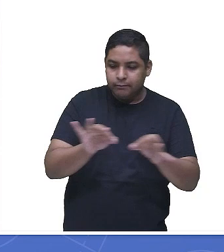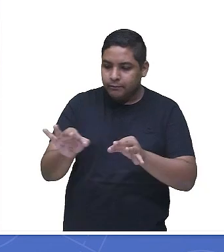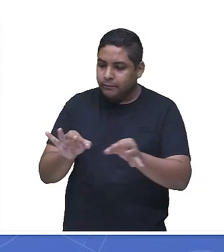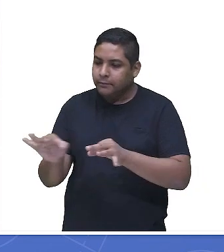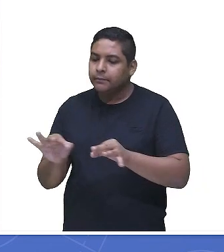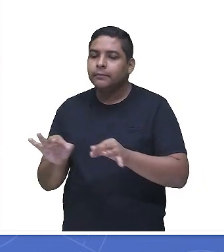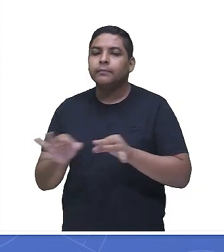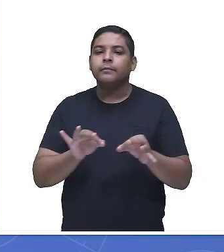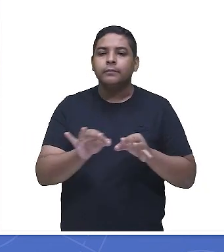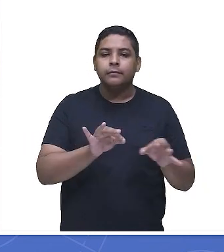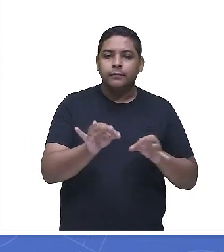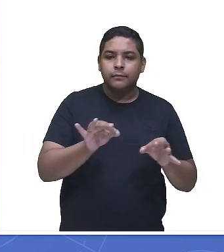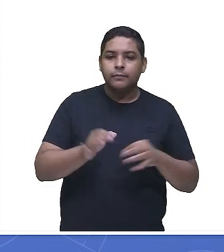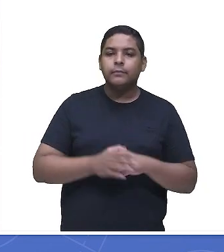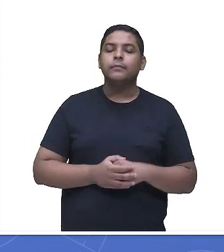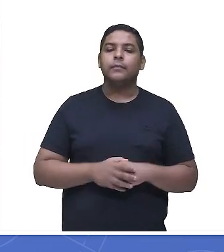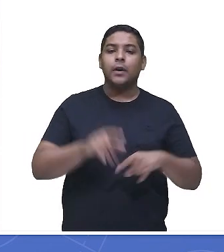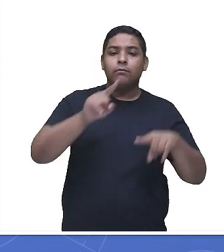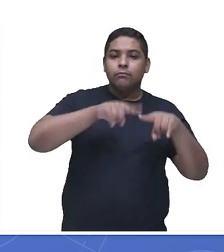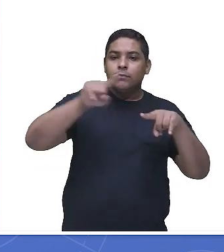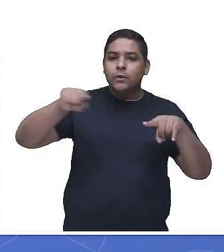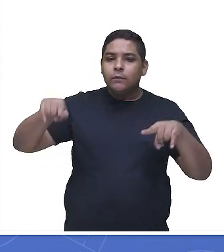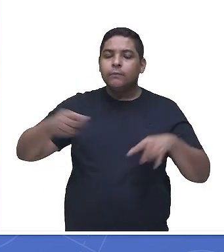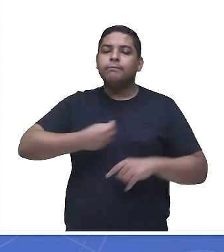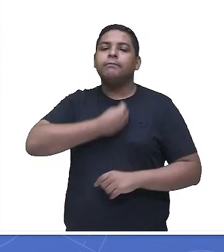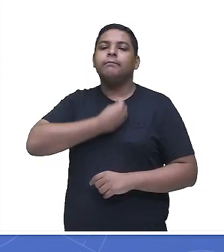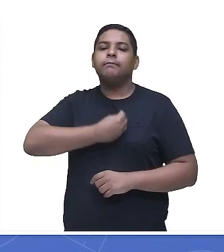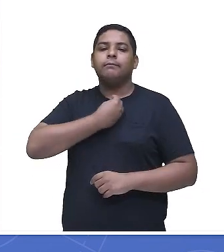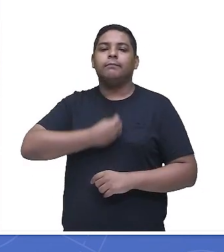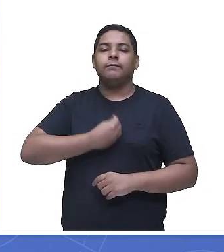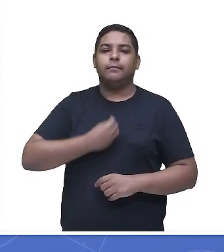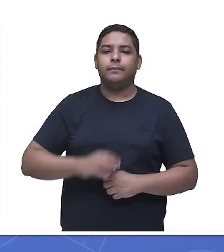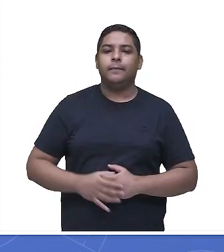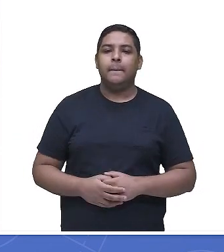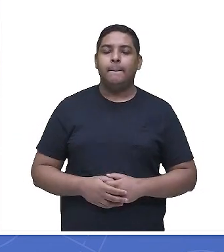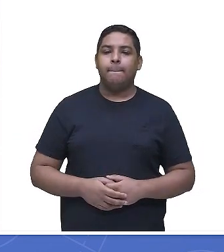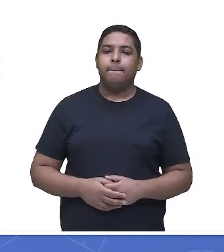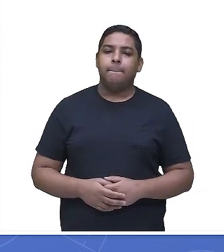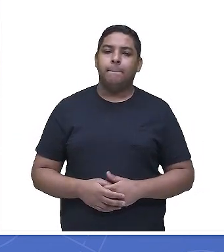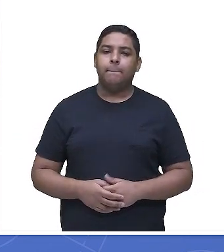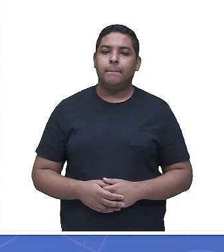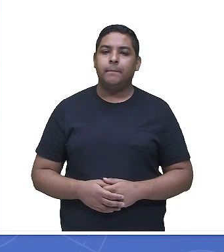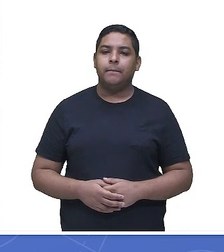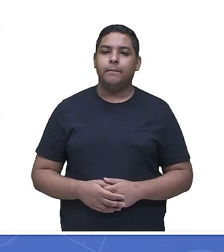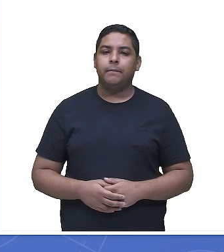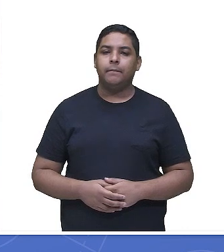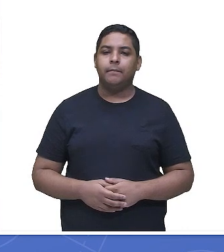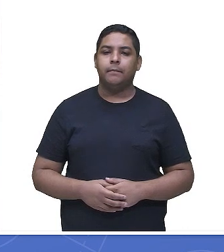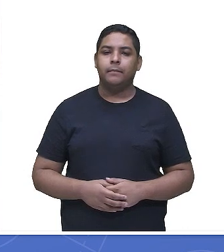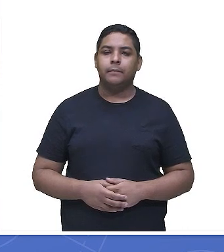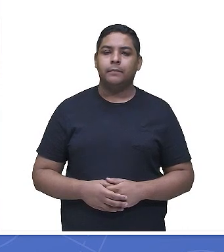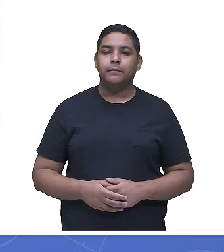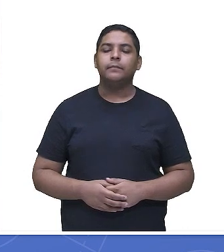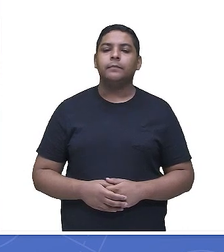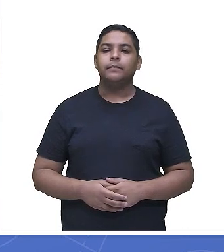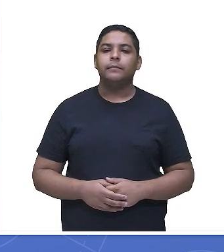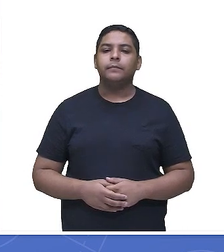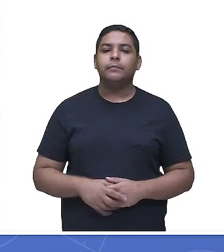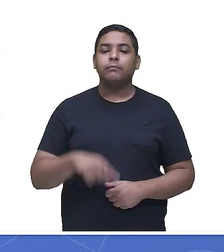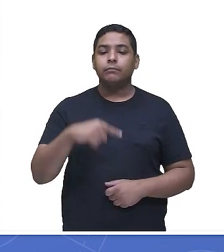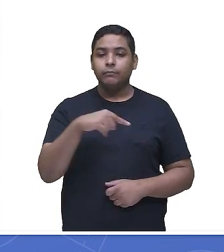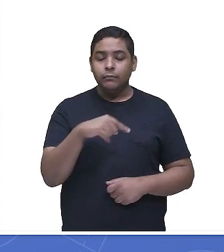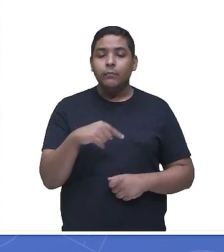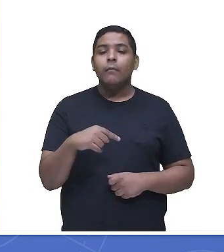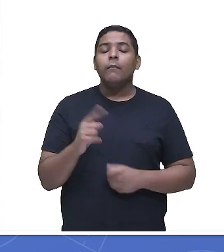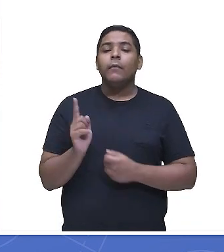forma os níveis da vida, ok? Esse assunto aqui, níveis de organização, você